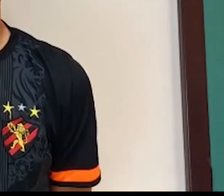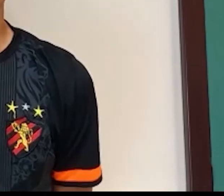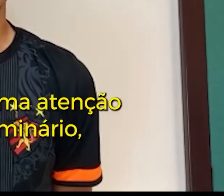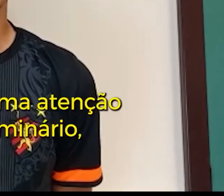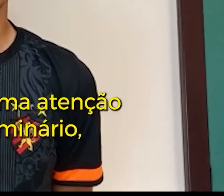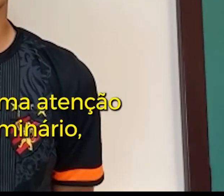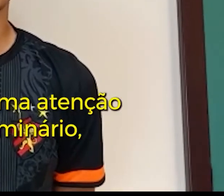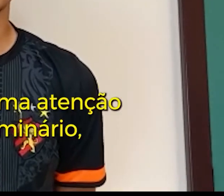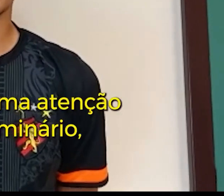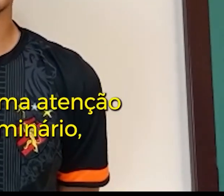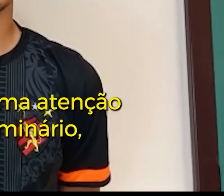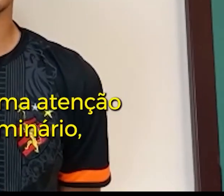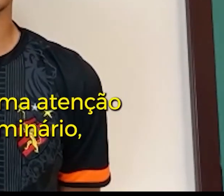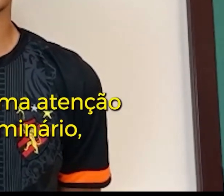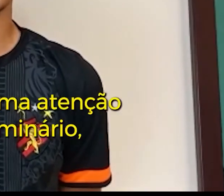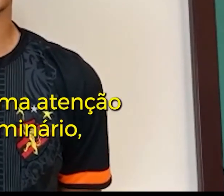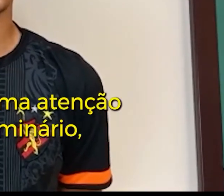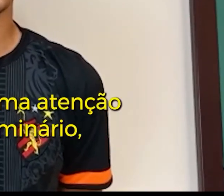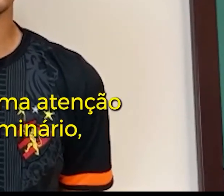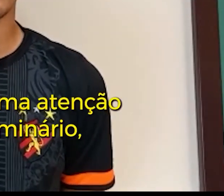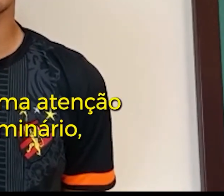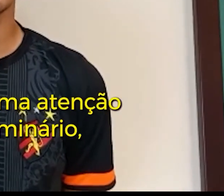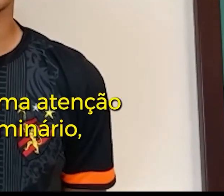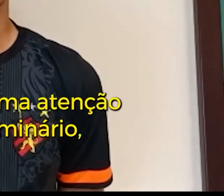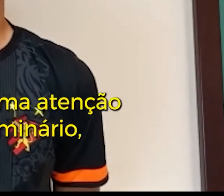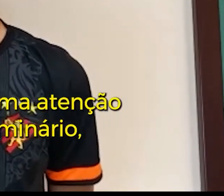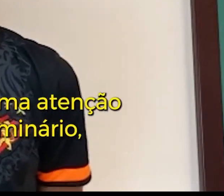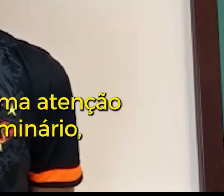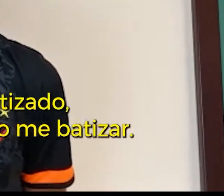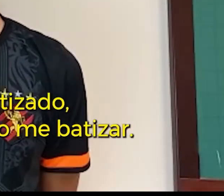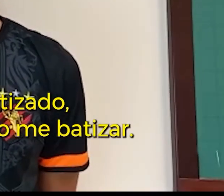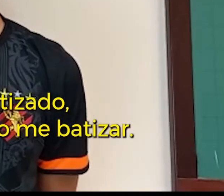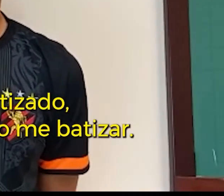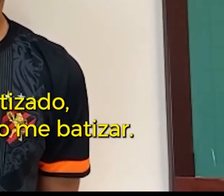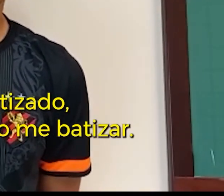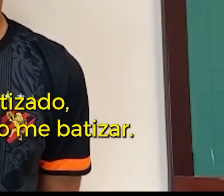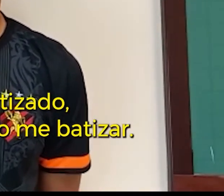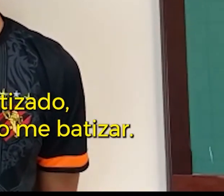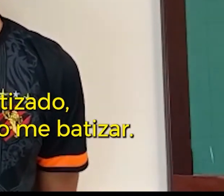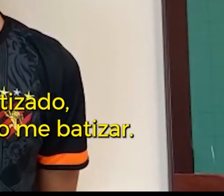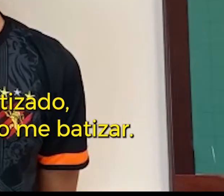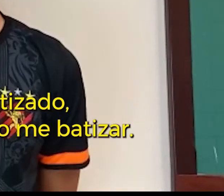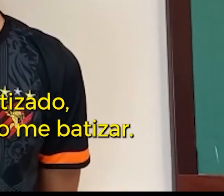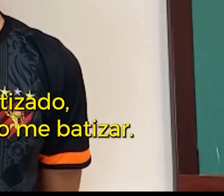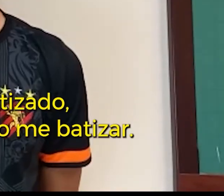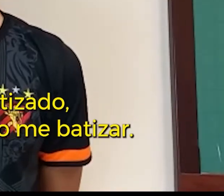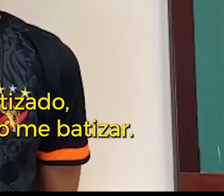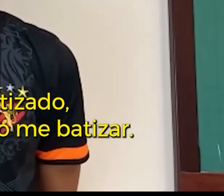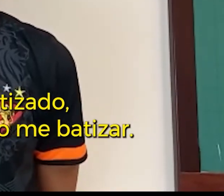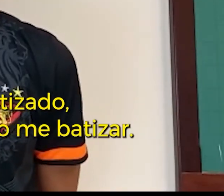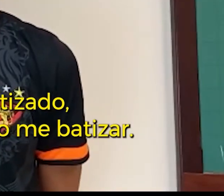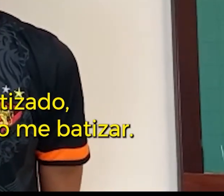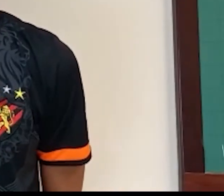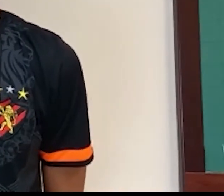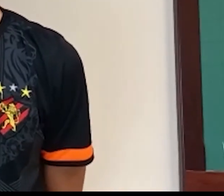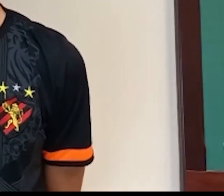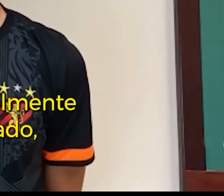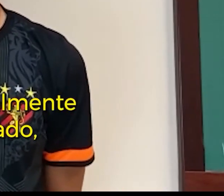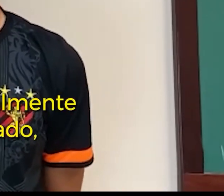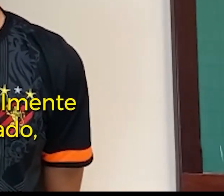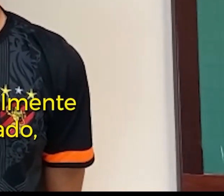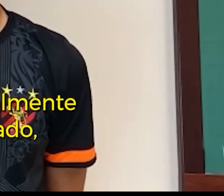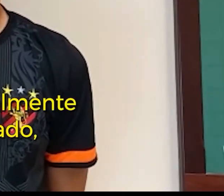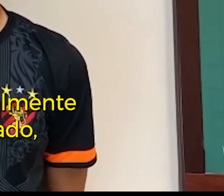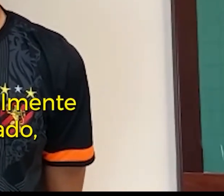igreja. Então eu comecei a ter uma atenção especial mais pelo seminário. Eu ainda não sou batizado, mas futuramente pretendo me batizar.